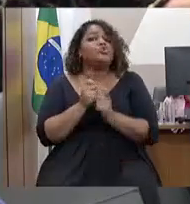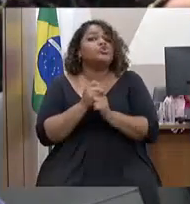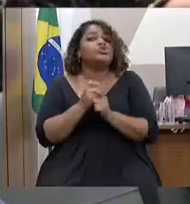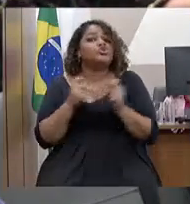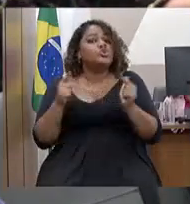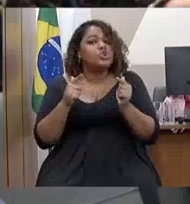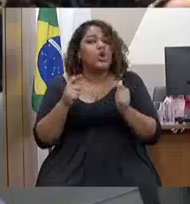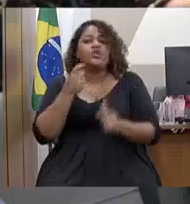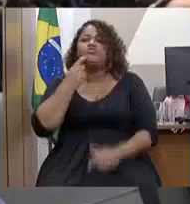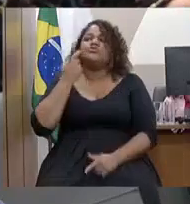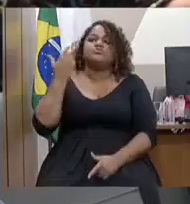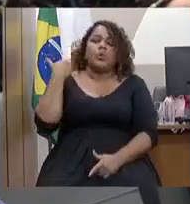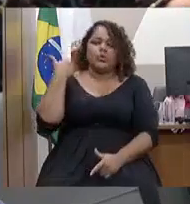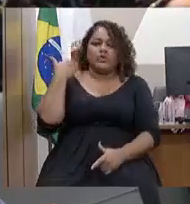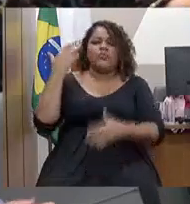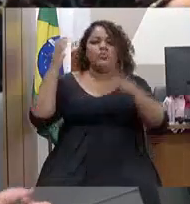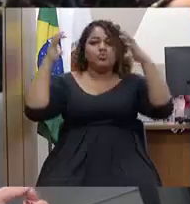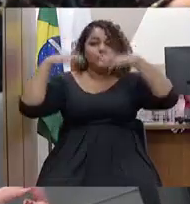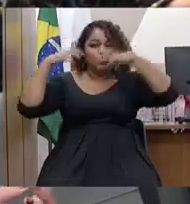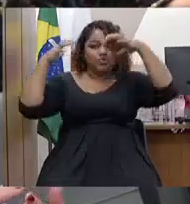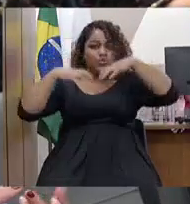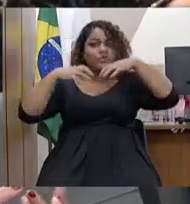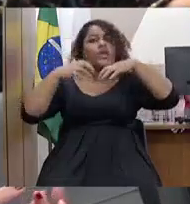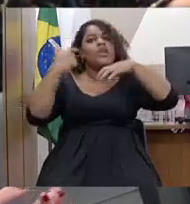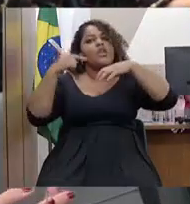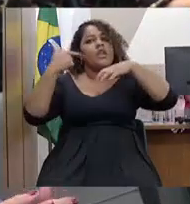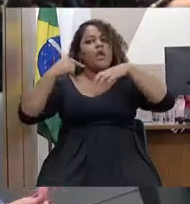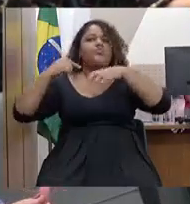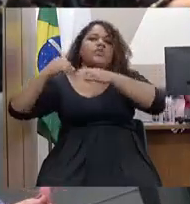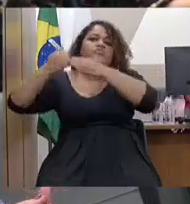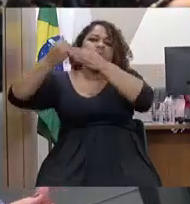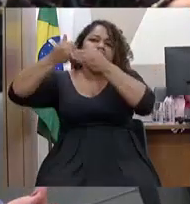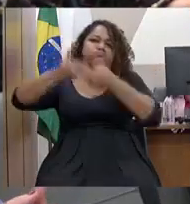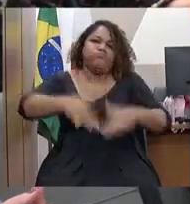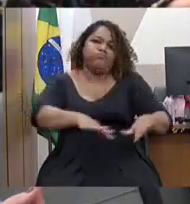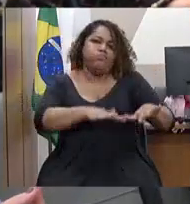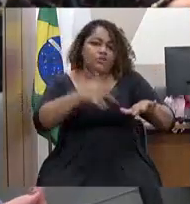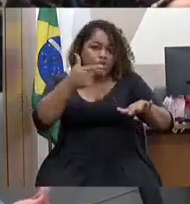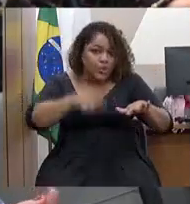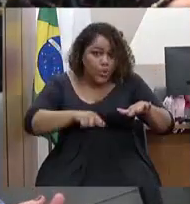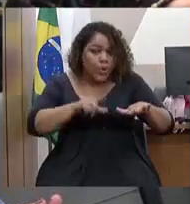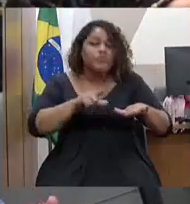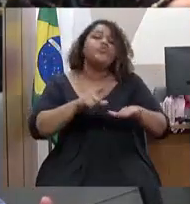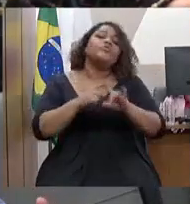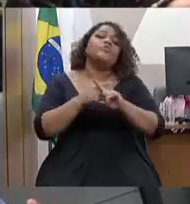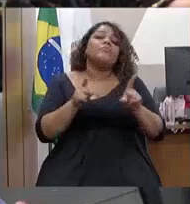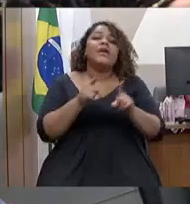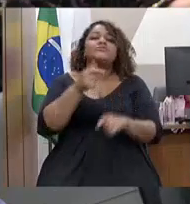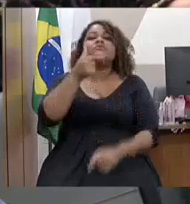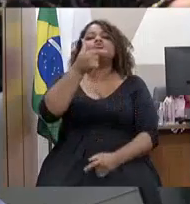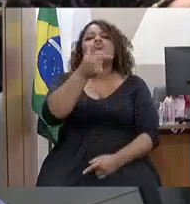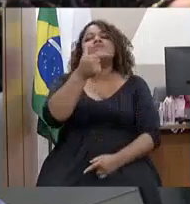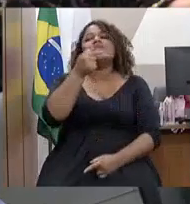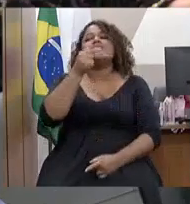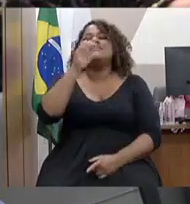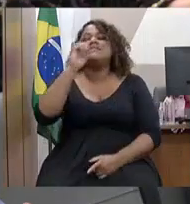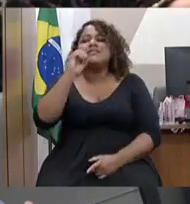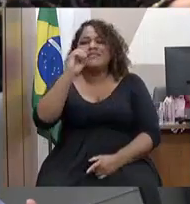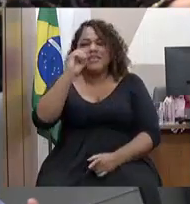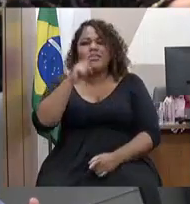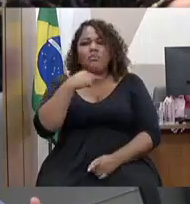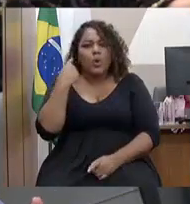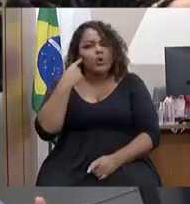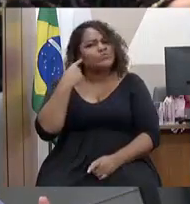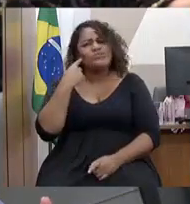que não houve mais acidentes mas eu gosto de lembrar porque 270 mortes é um número que já tá